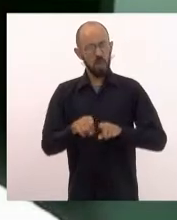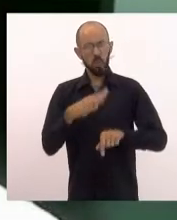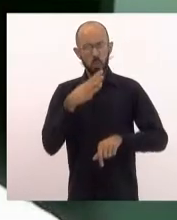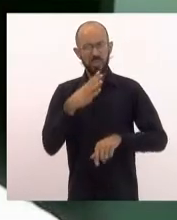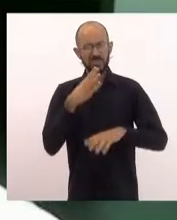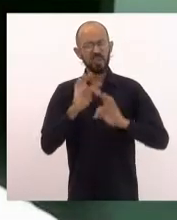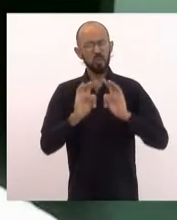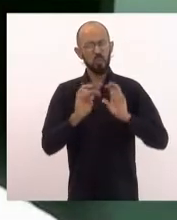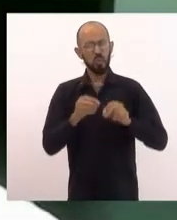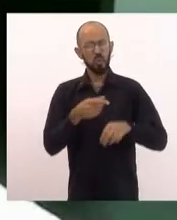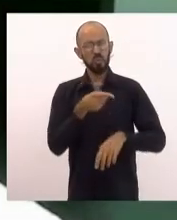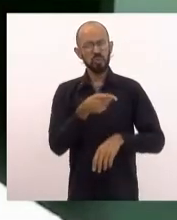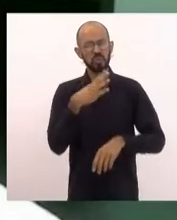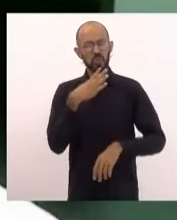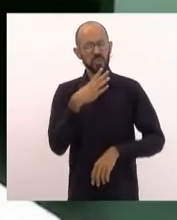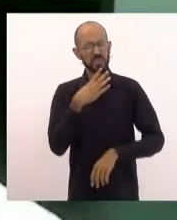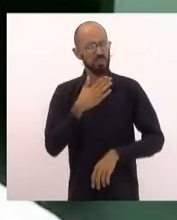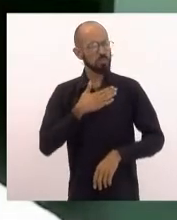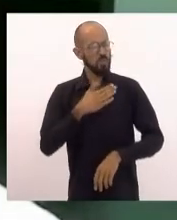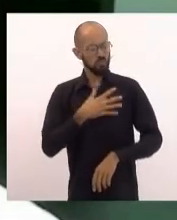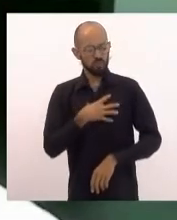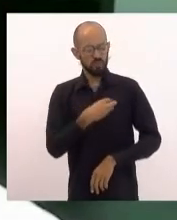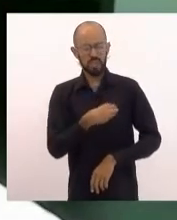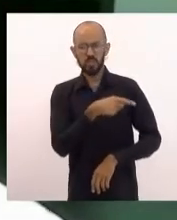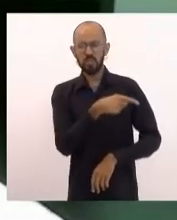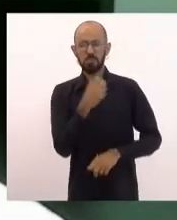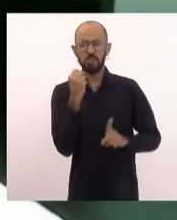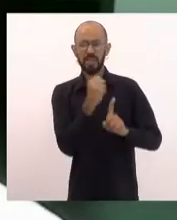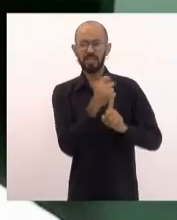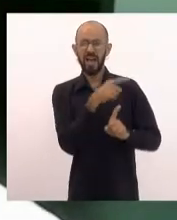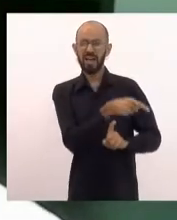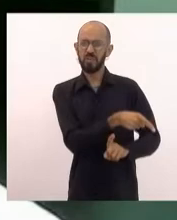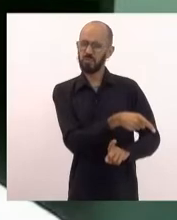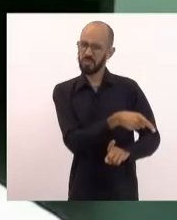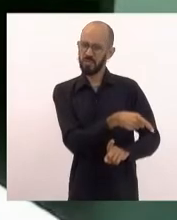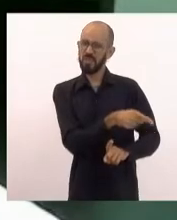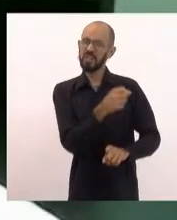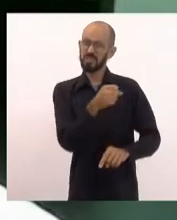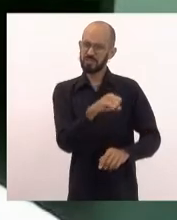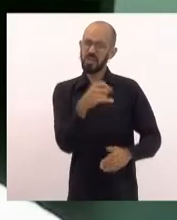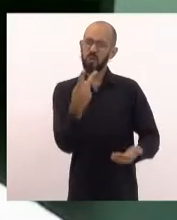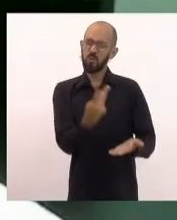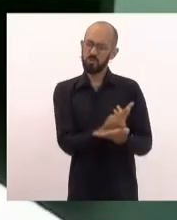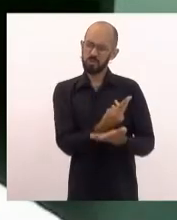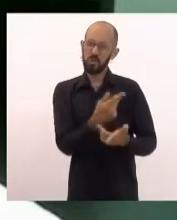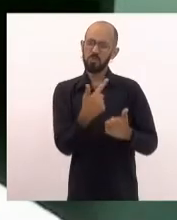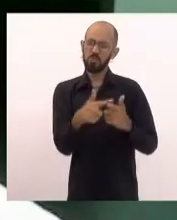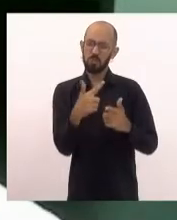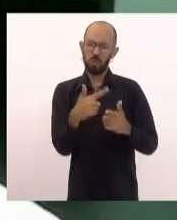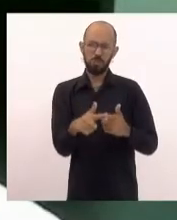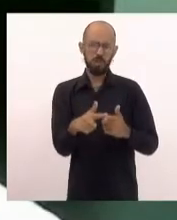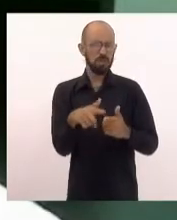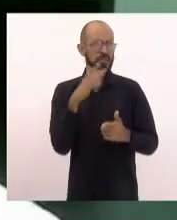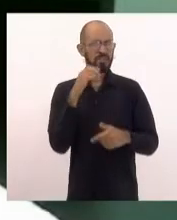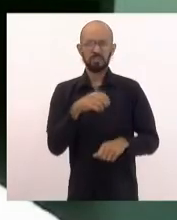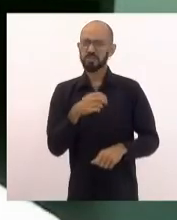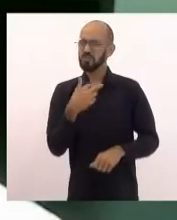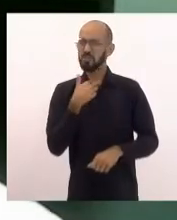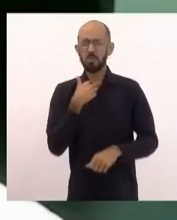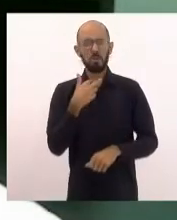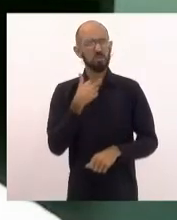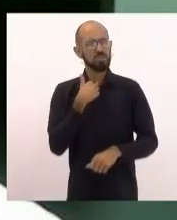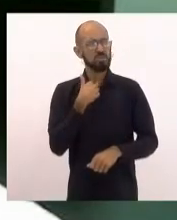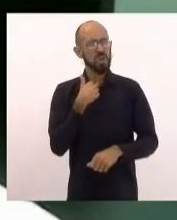Eles conheciam o meu filho e tiraram a vida dele. Se houve algum problema, eles não poderiam